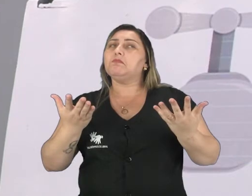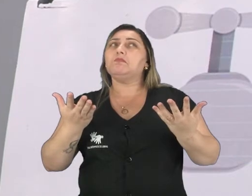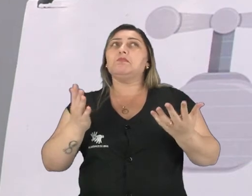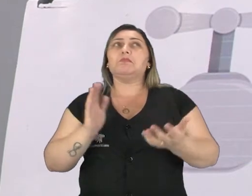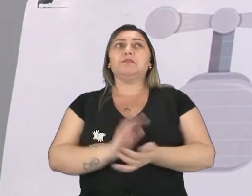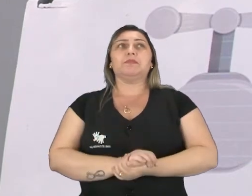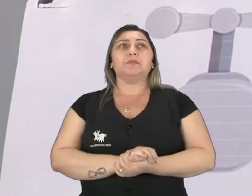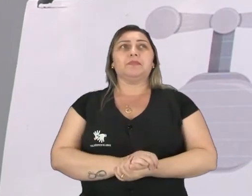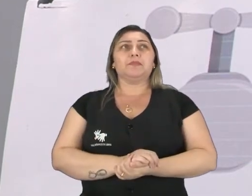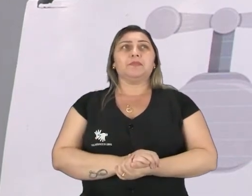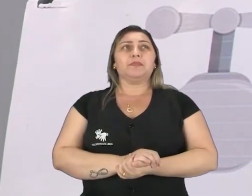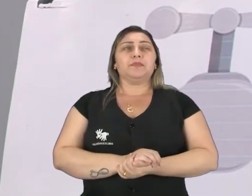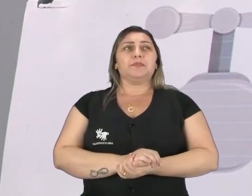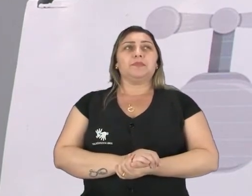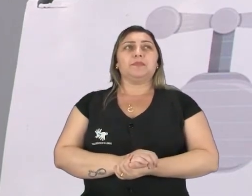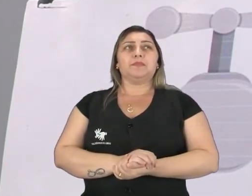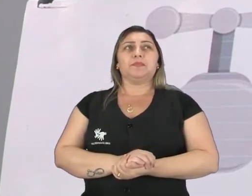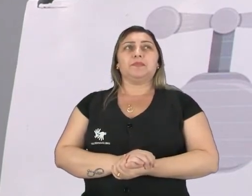Esse